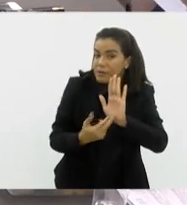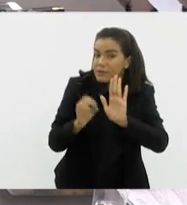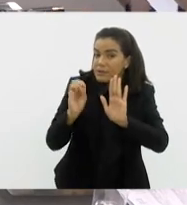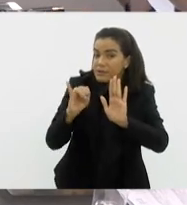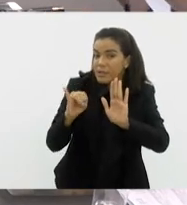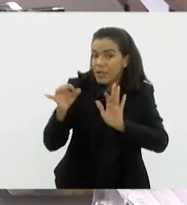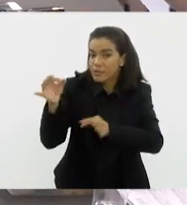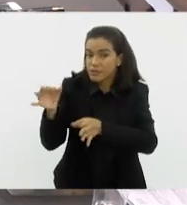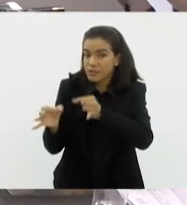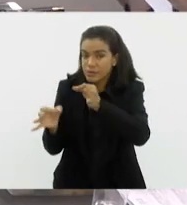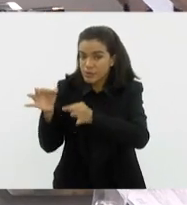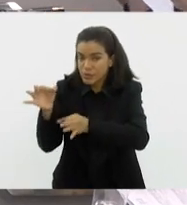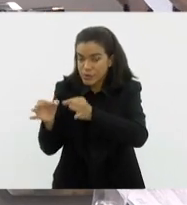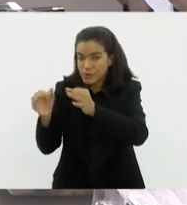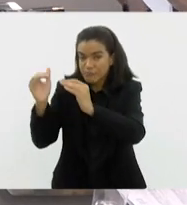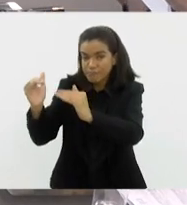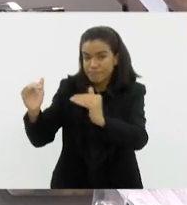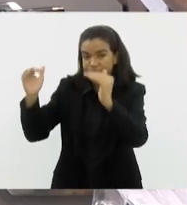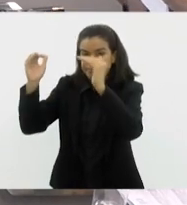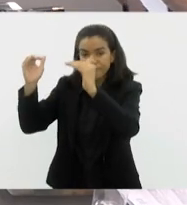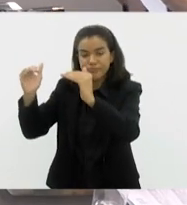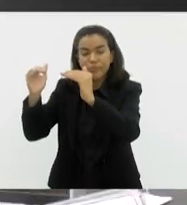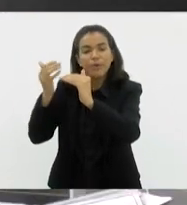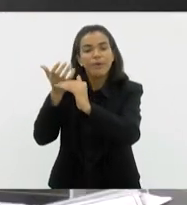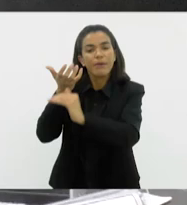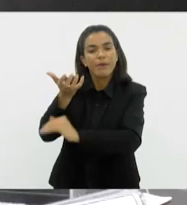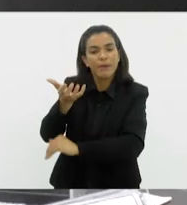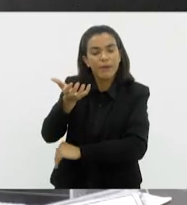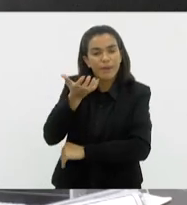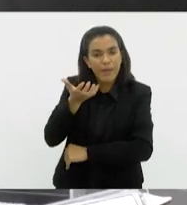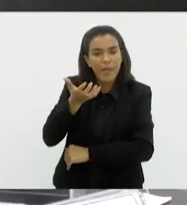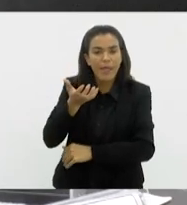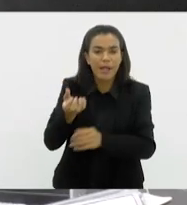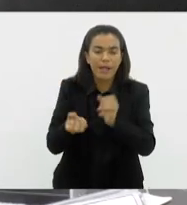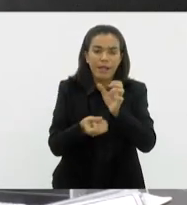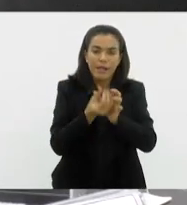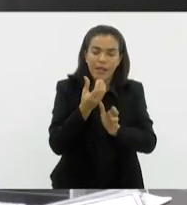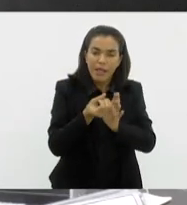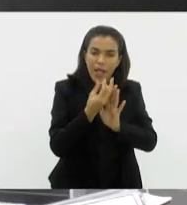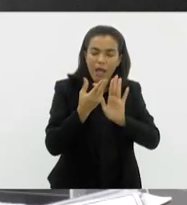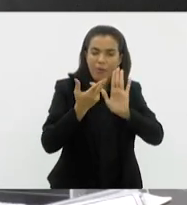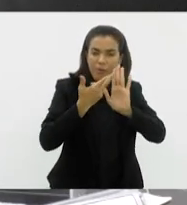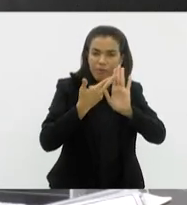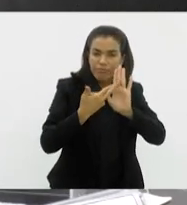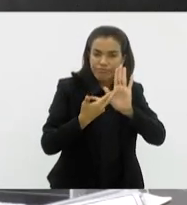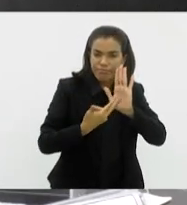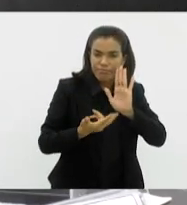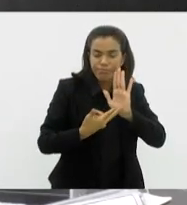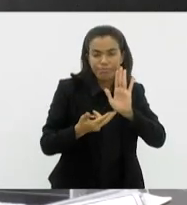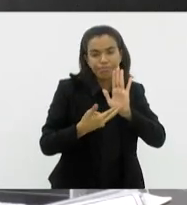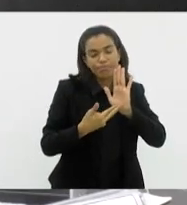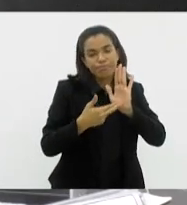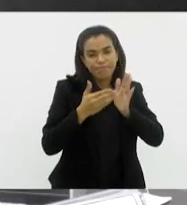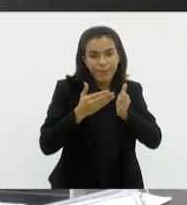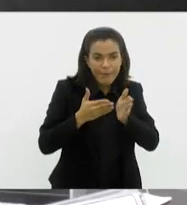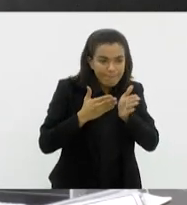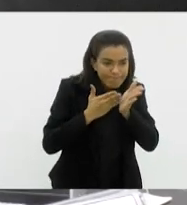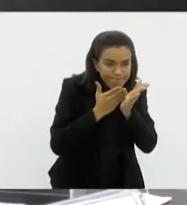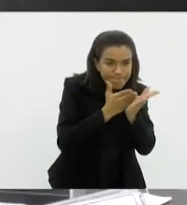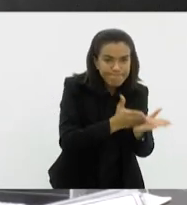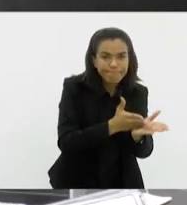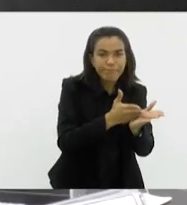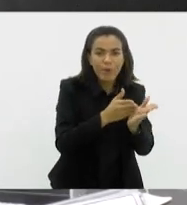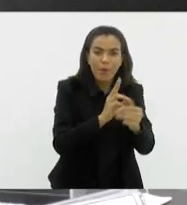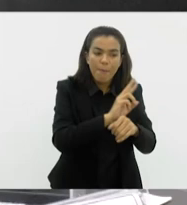magistrado, caso a autoridade queira estabelecer ali os critérios para adotar medidas de controle